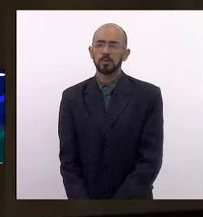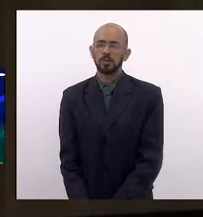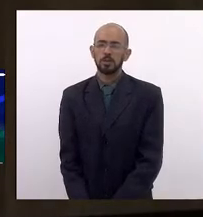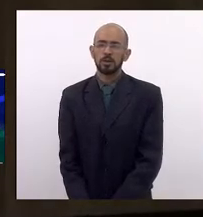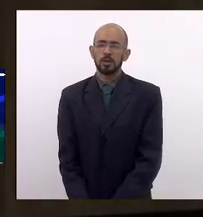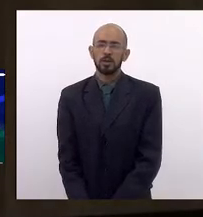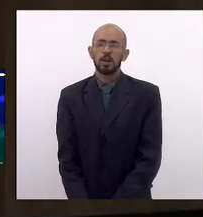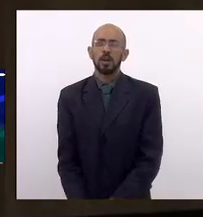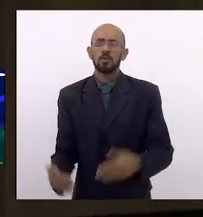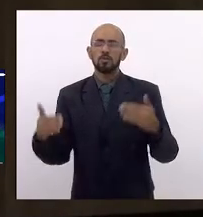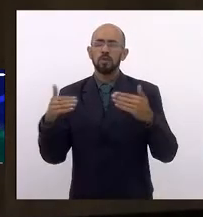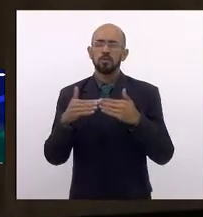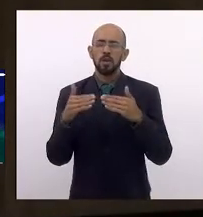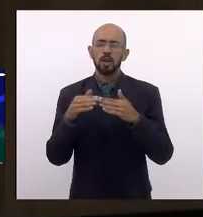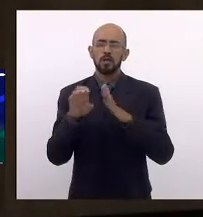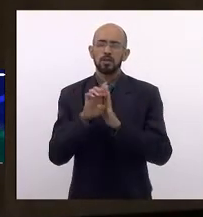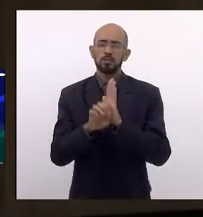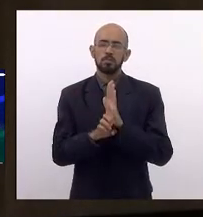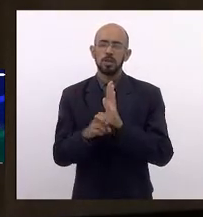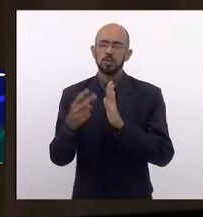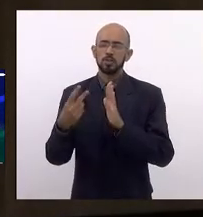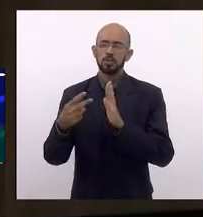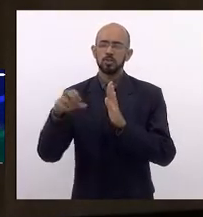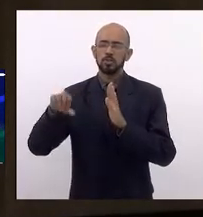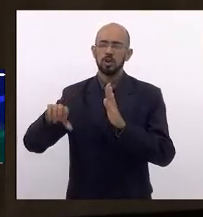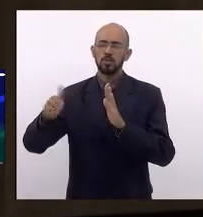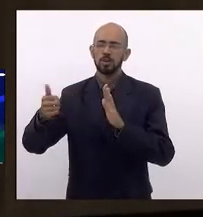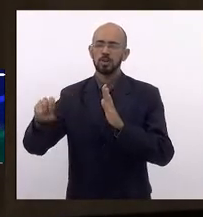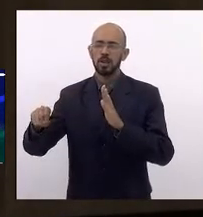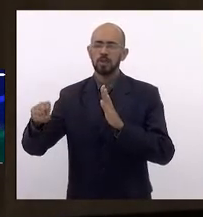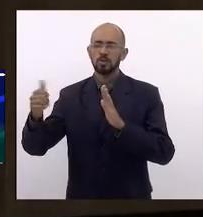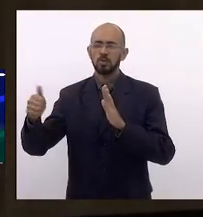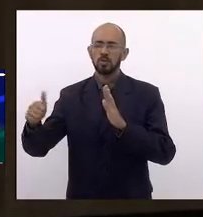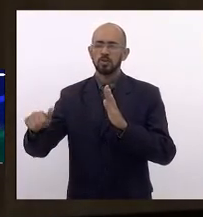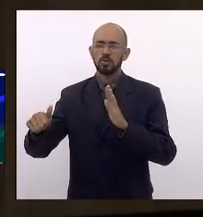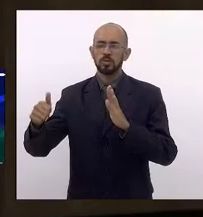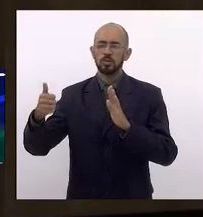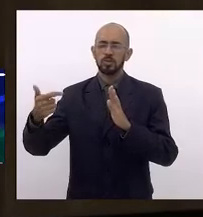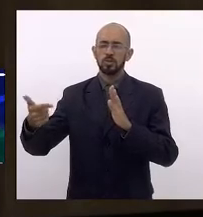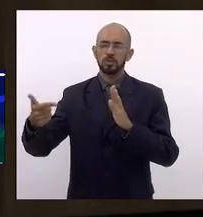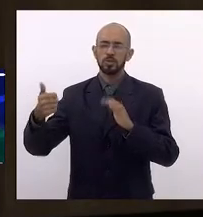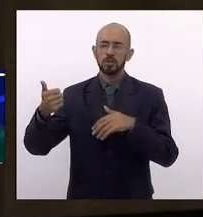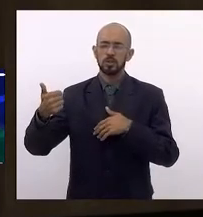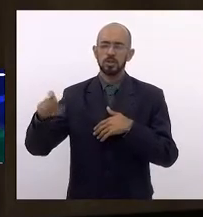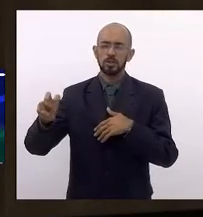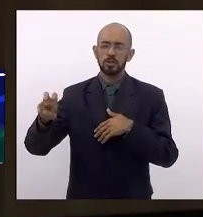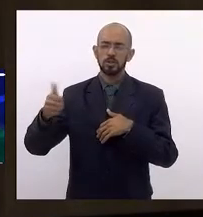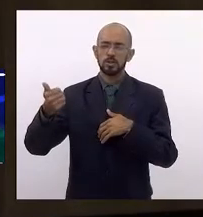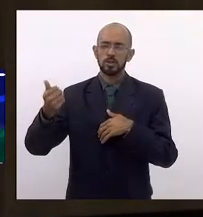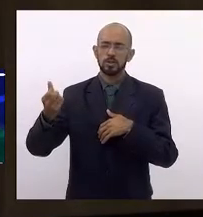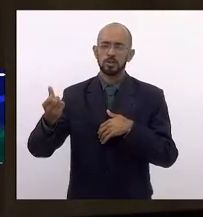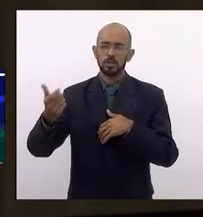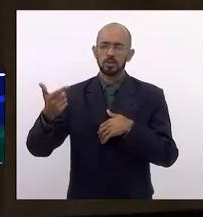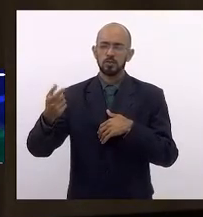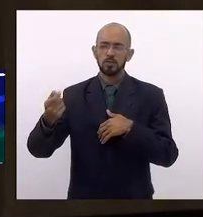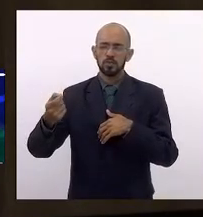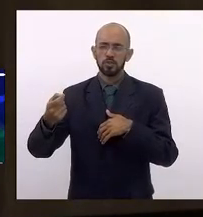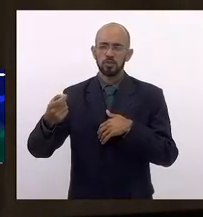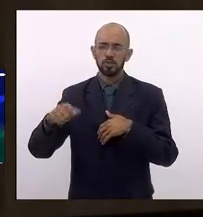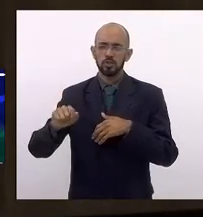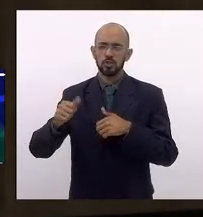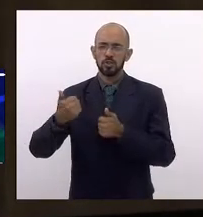presente parecer é favorável à emenda os dois 9 10 11 12 15 16 e 20